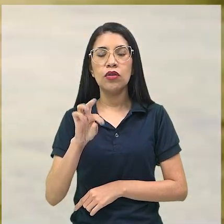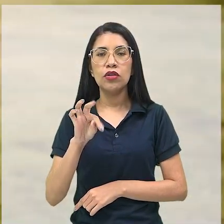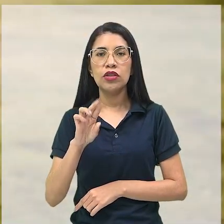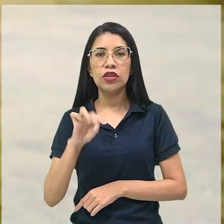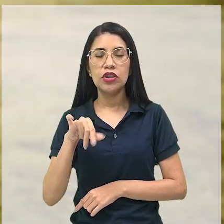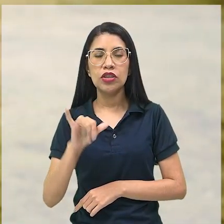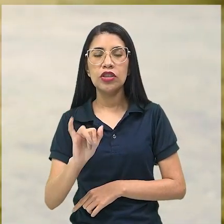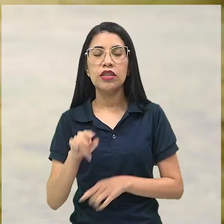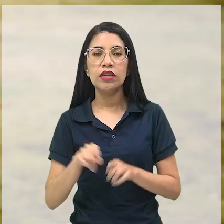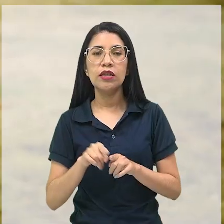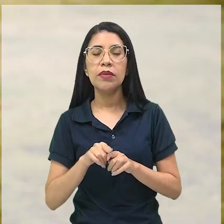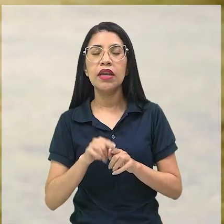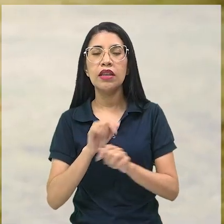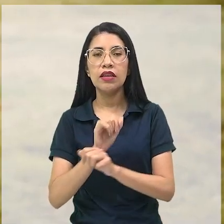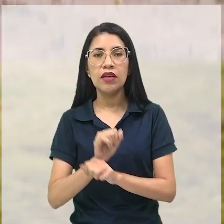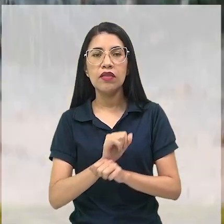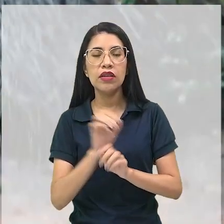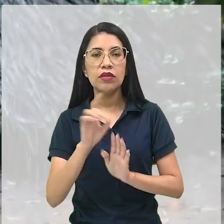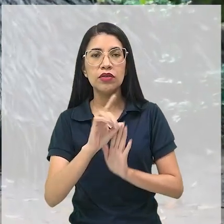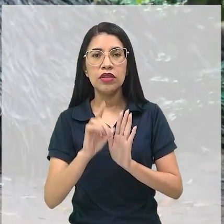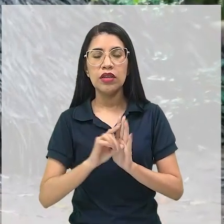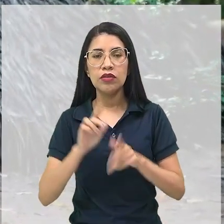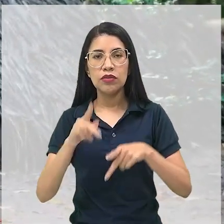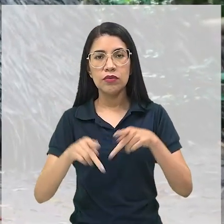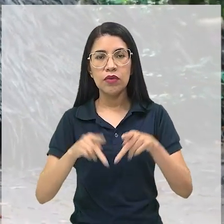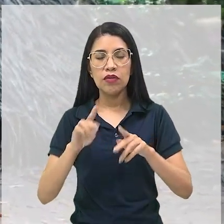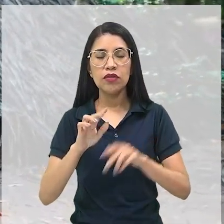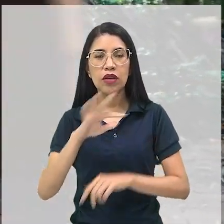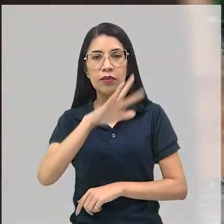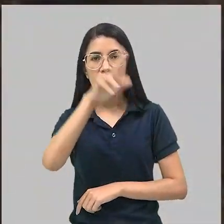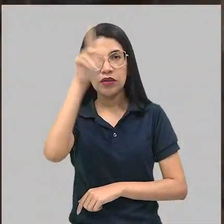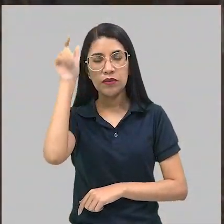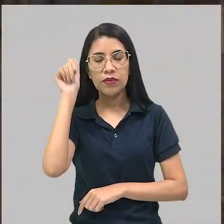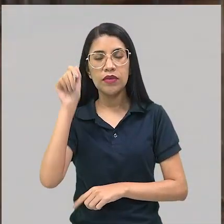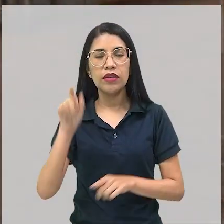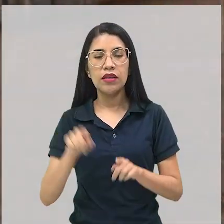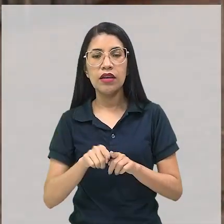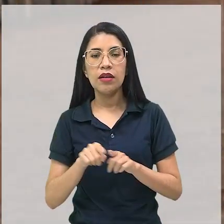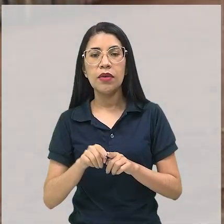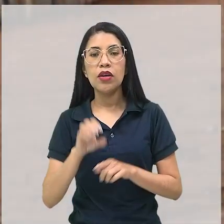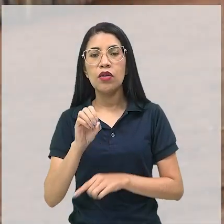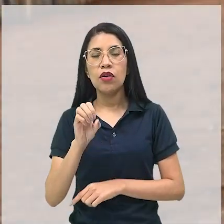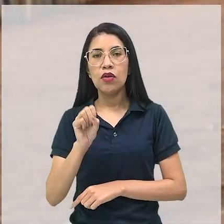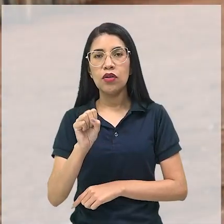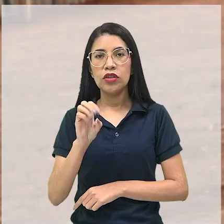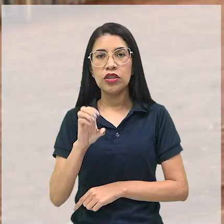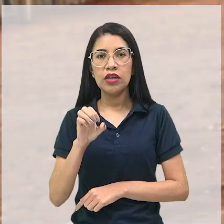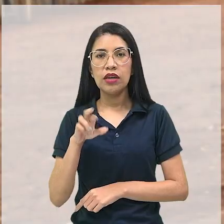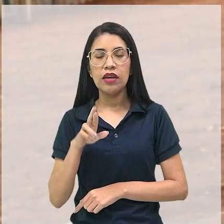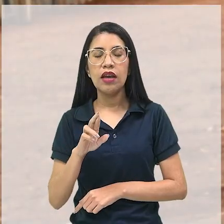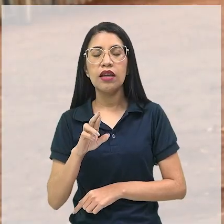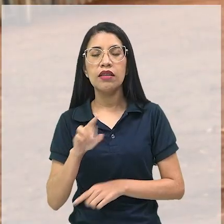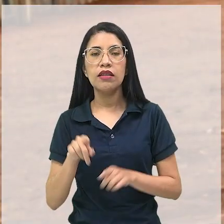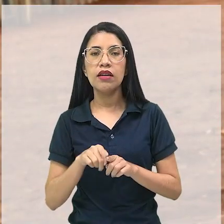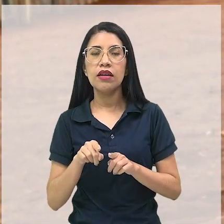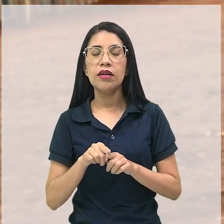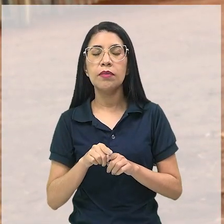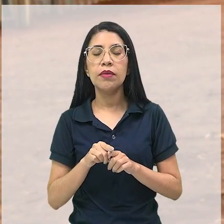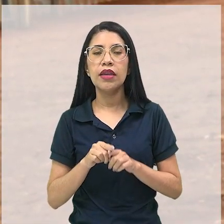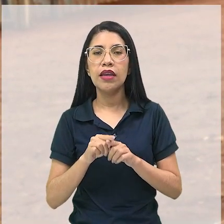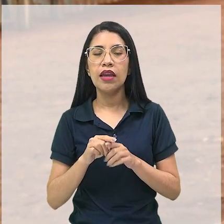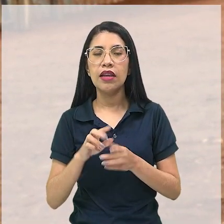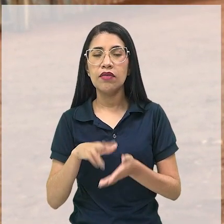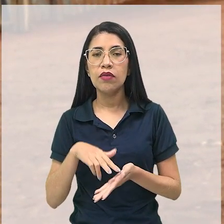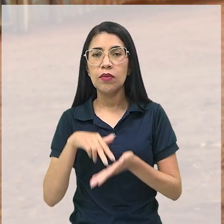que defendeu os direitos dos povos da Amazônia, e Dom Oscar Romero, arcebispo de El Salvador, que se